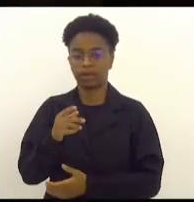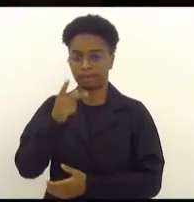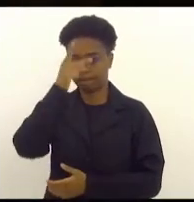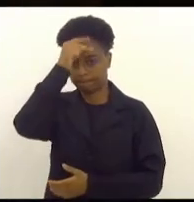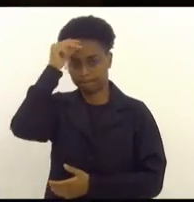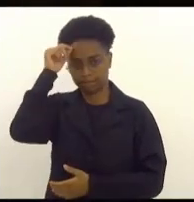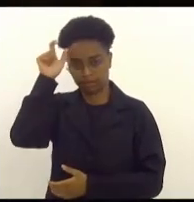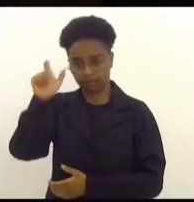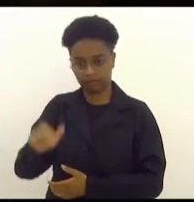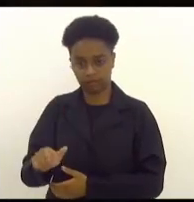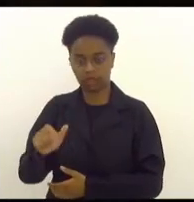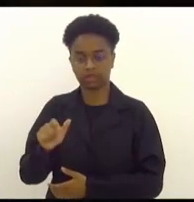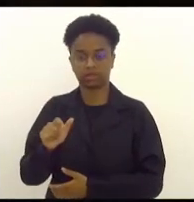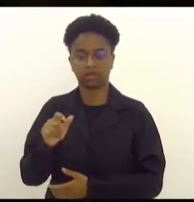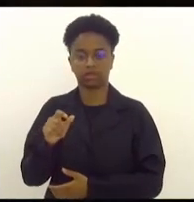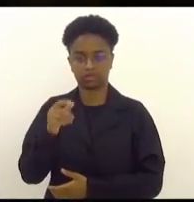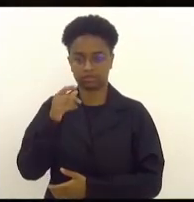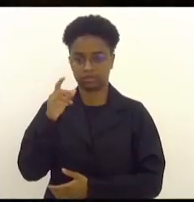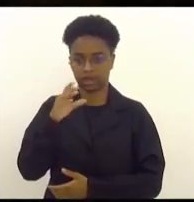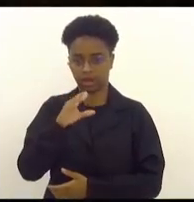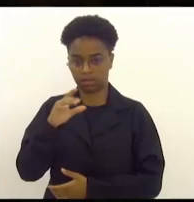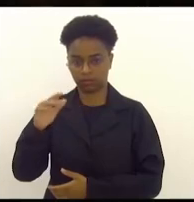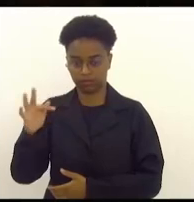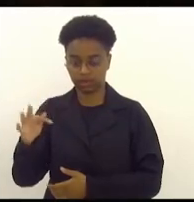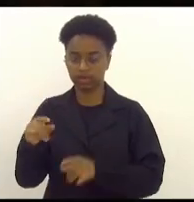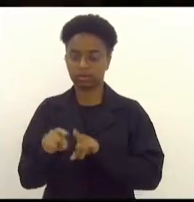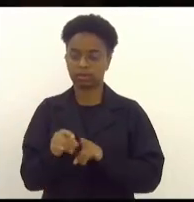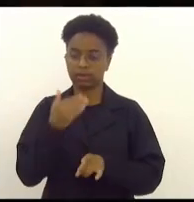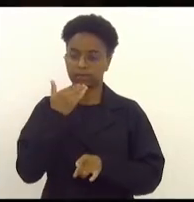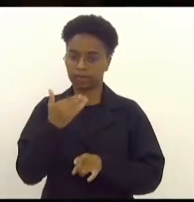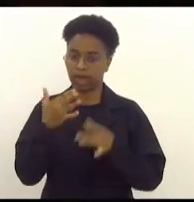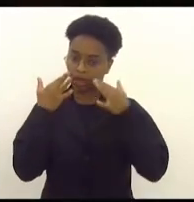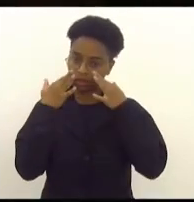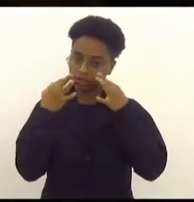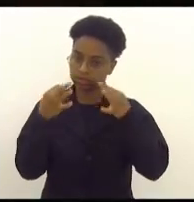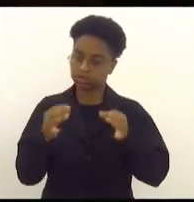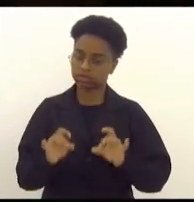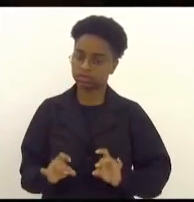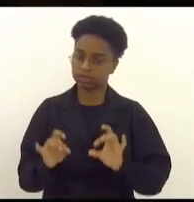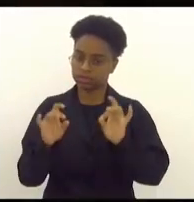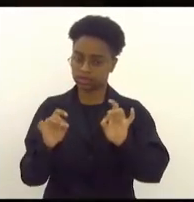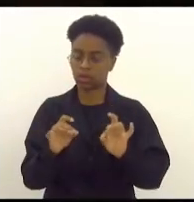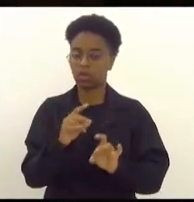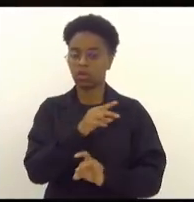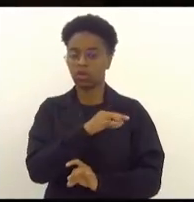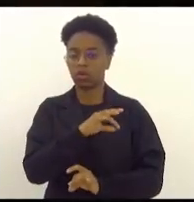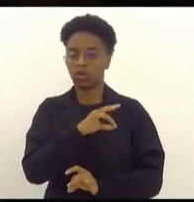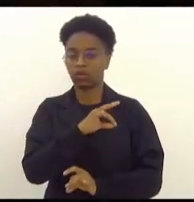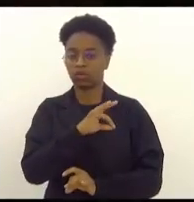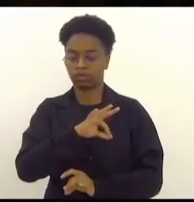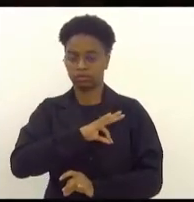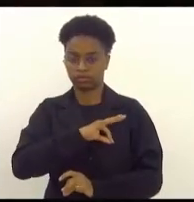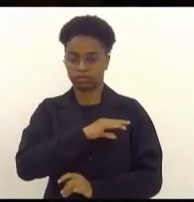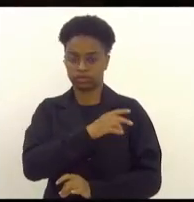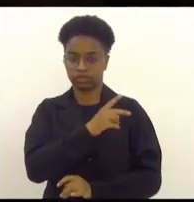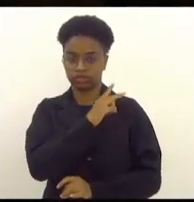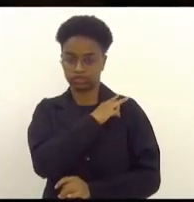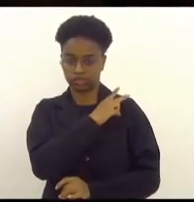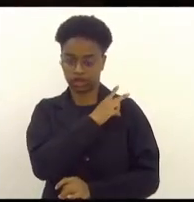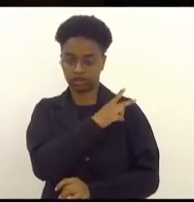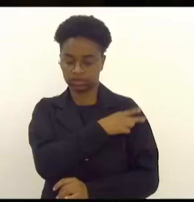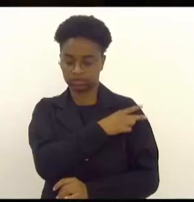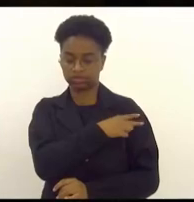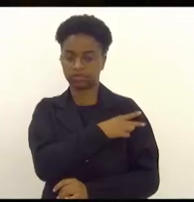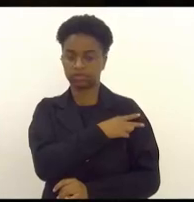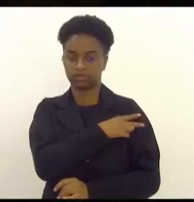fica que o meu pedido de atenção especial do secretário chefe da Polícia Civil para com esse ato que aconteceu na cidade de Cabo Frio